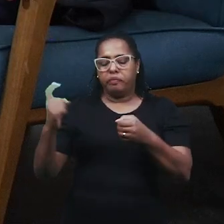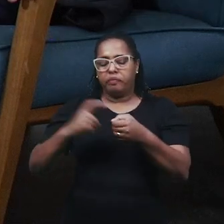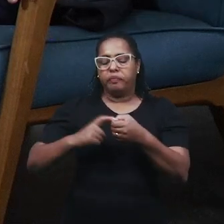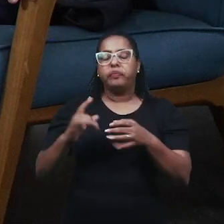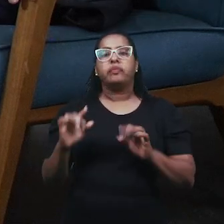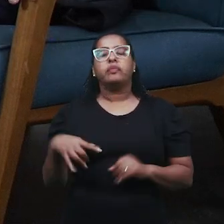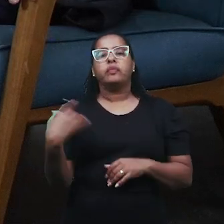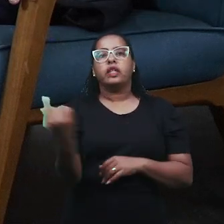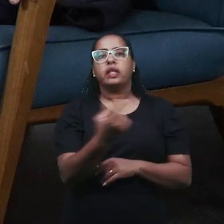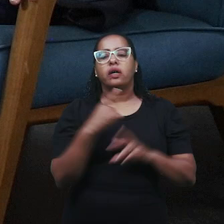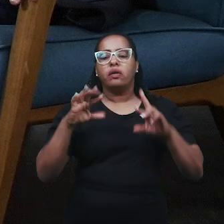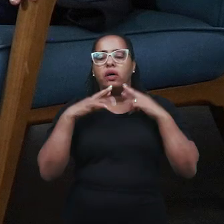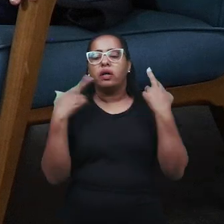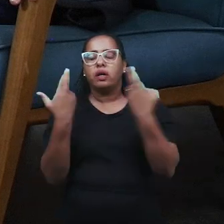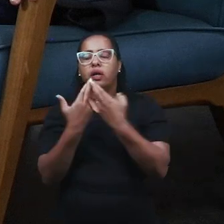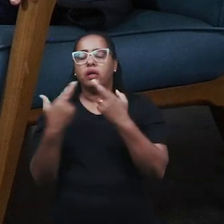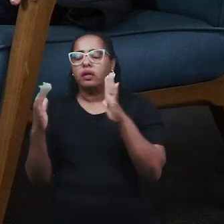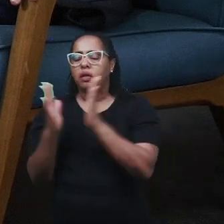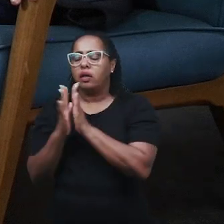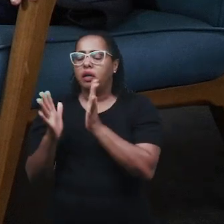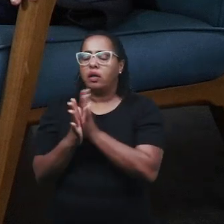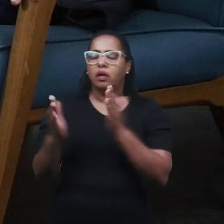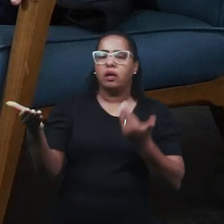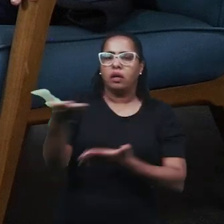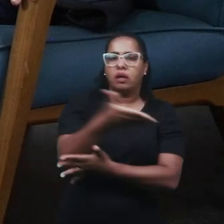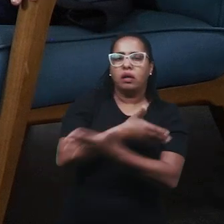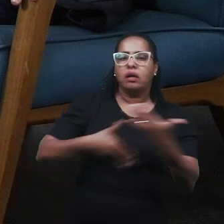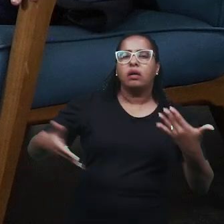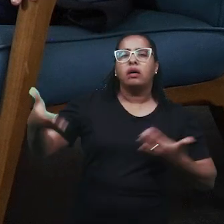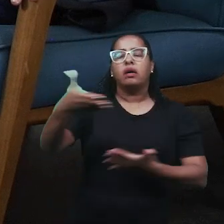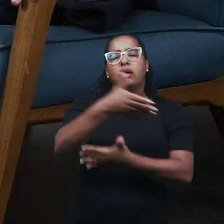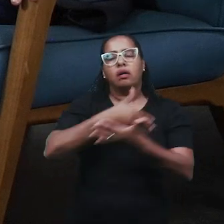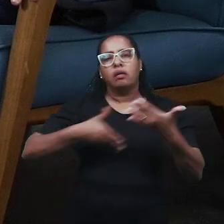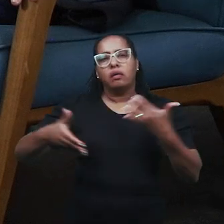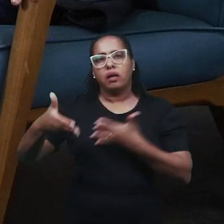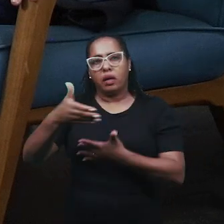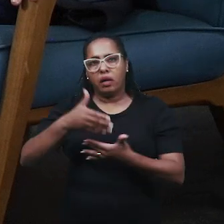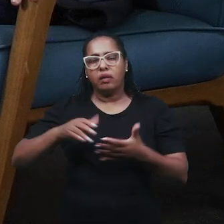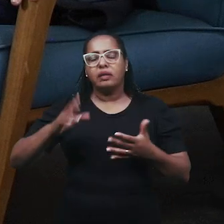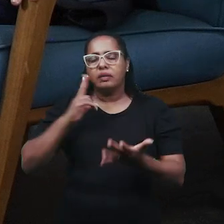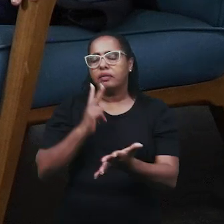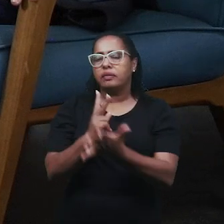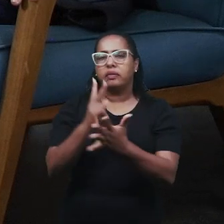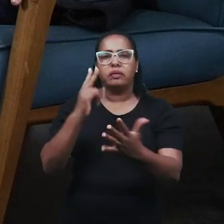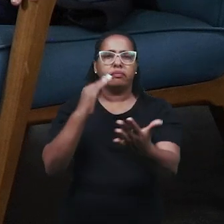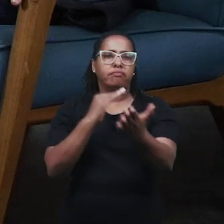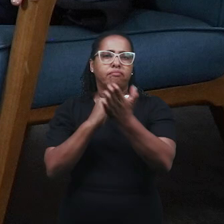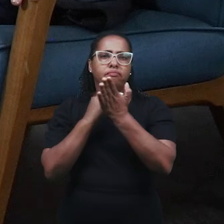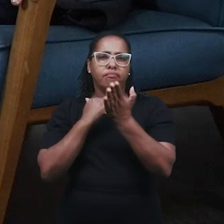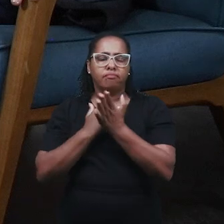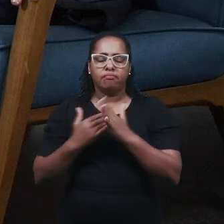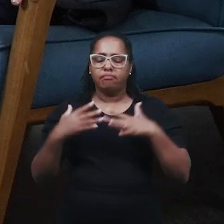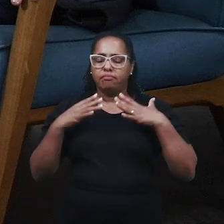nós fazemos essas reuniões para orar uns pelos outros. Eles sempre pedem a ajuda do corpo,